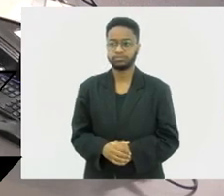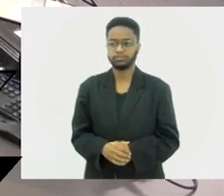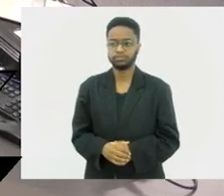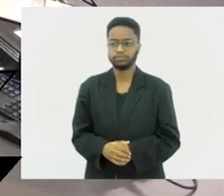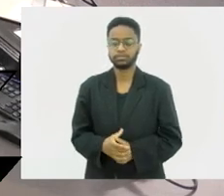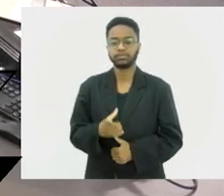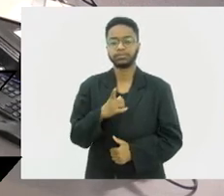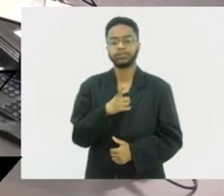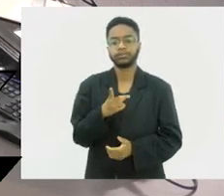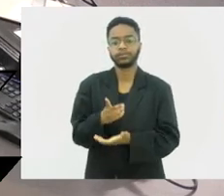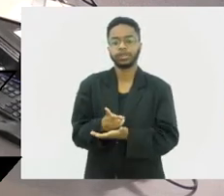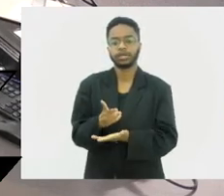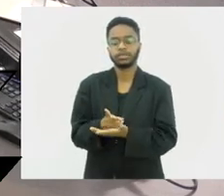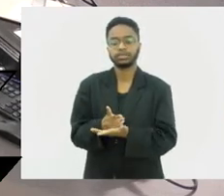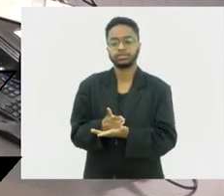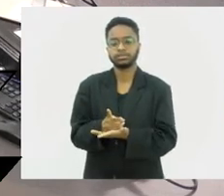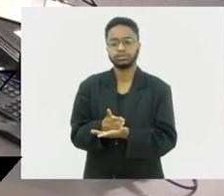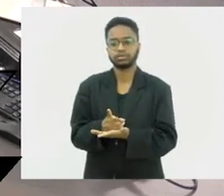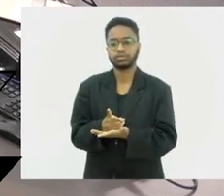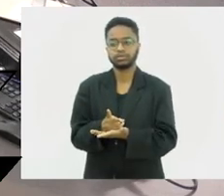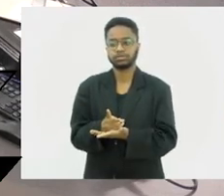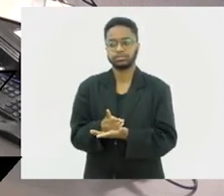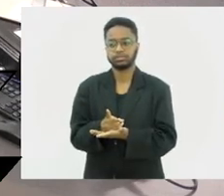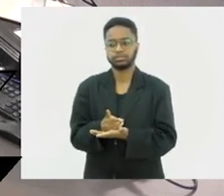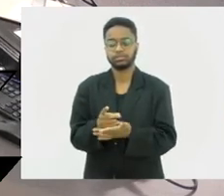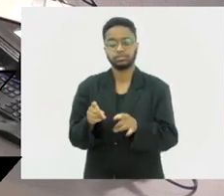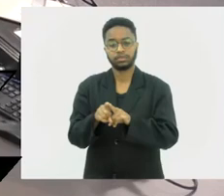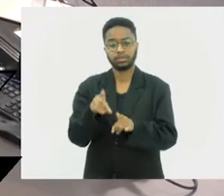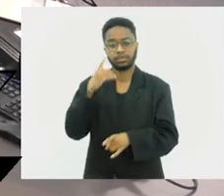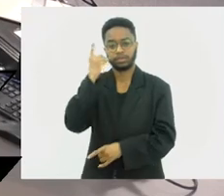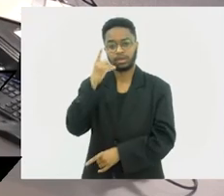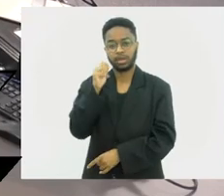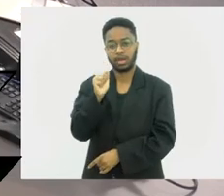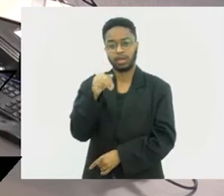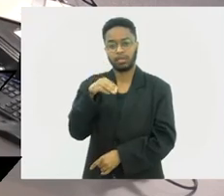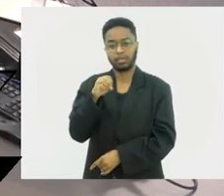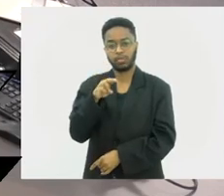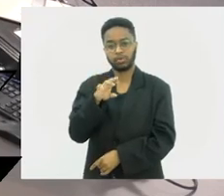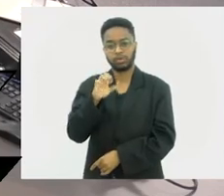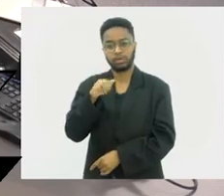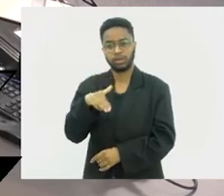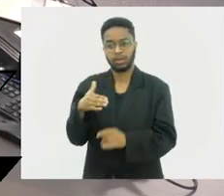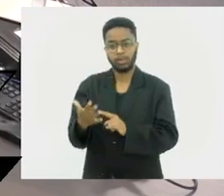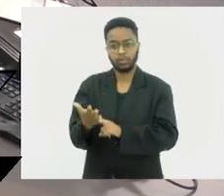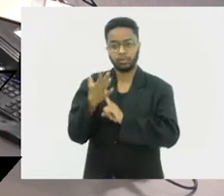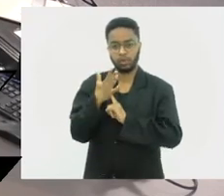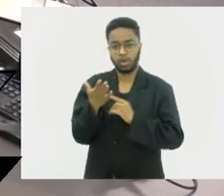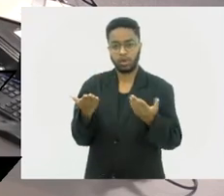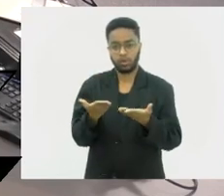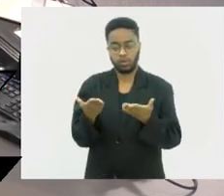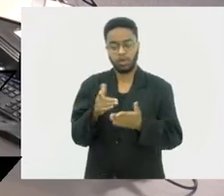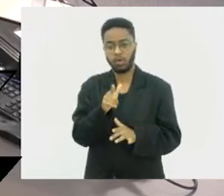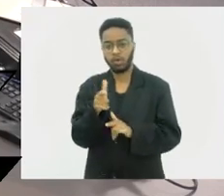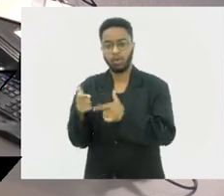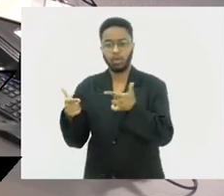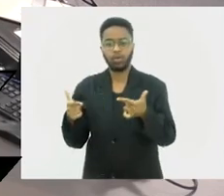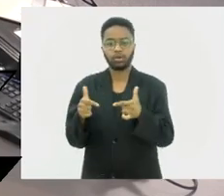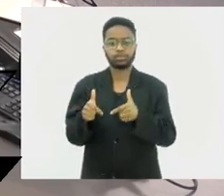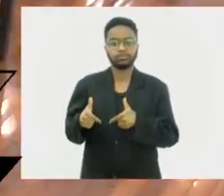Sempre cabem... E o deputado Amorim acabou de me mostrar outras iniciativas que estão tramitando